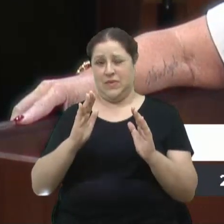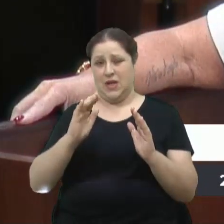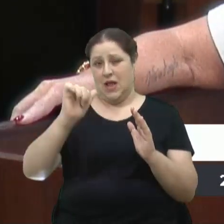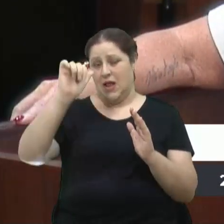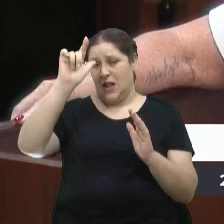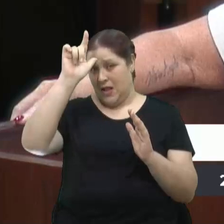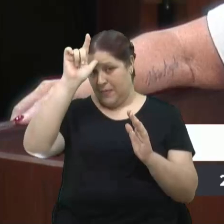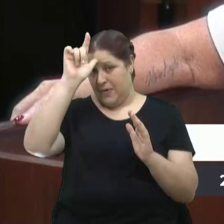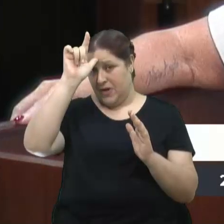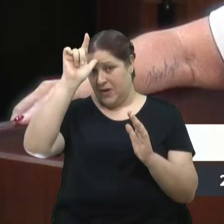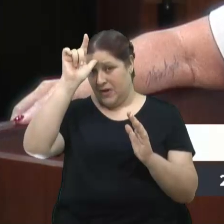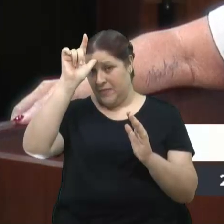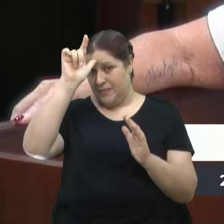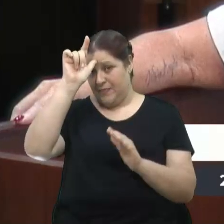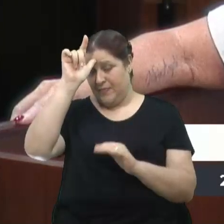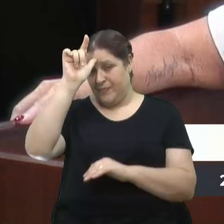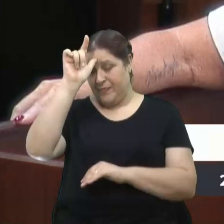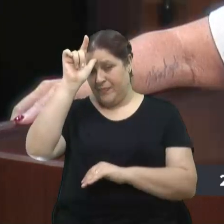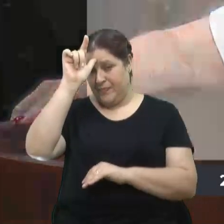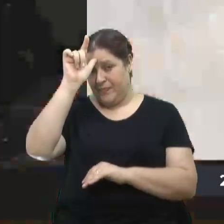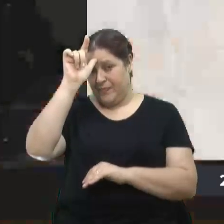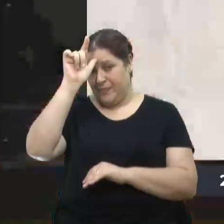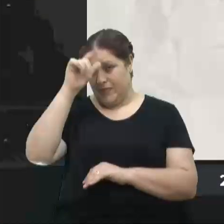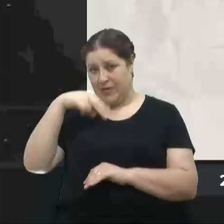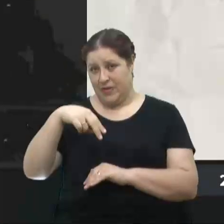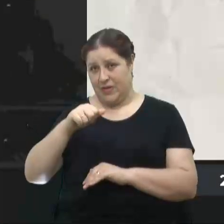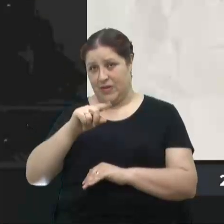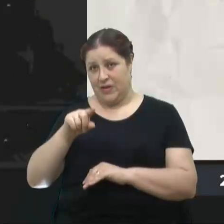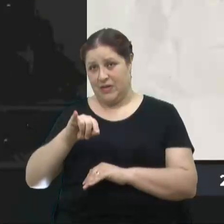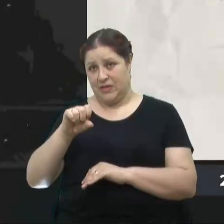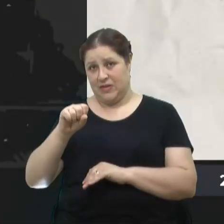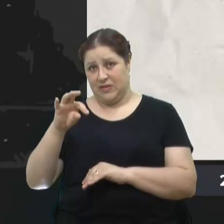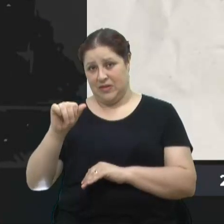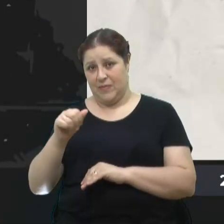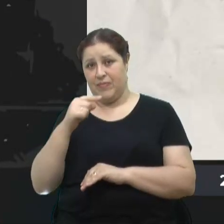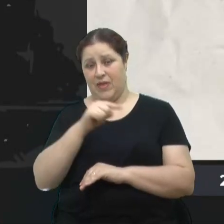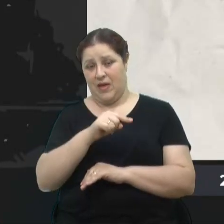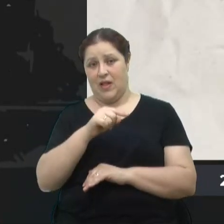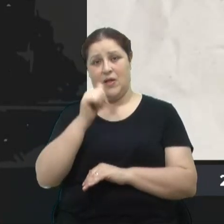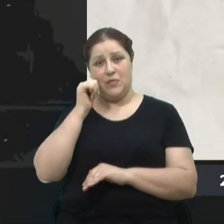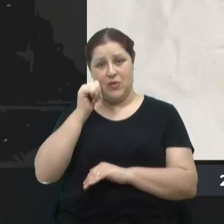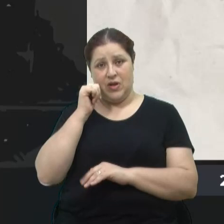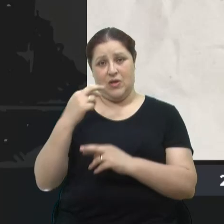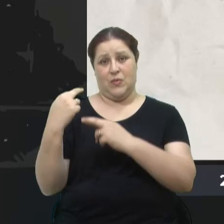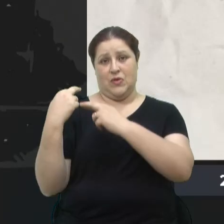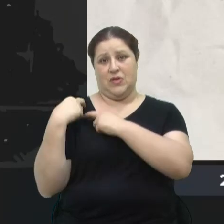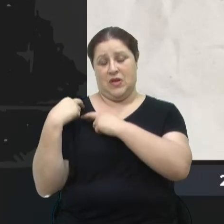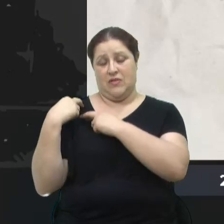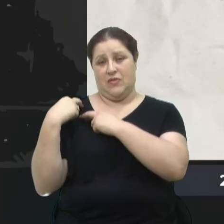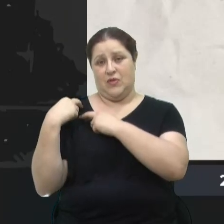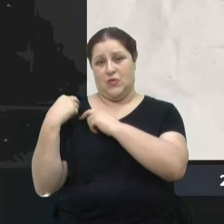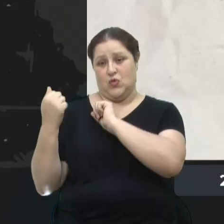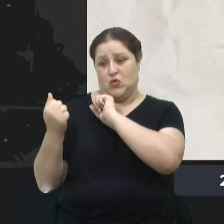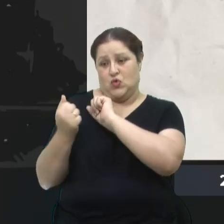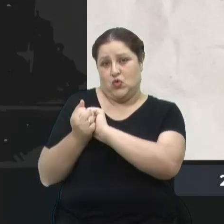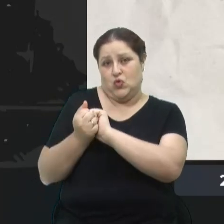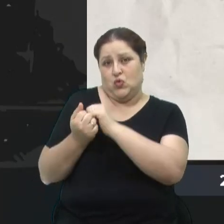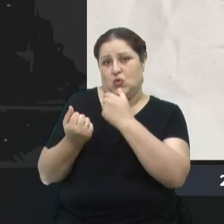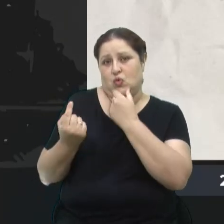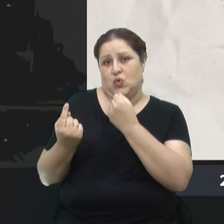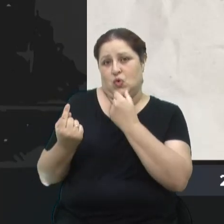comunista escolhida para escoltar Luiz Carlos Prestes para o Brasil. Muito além de companheira